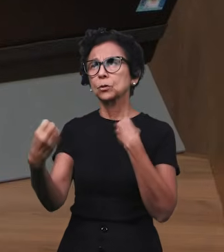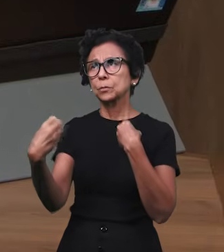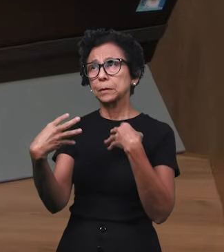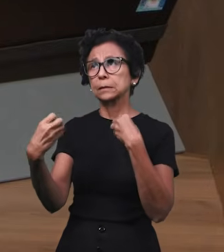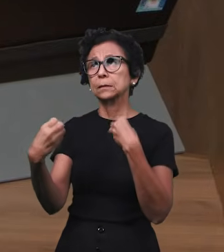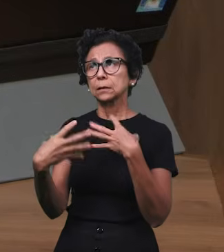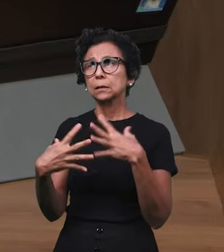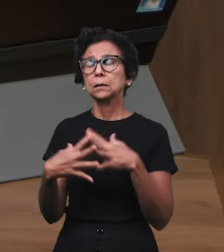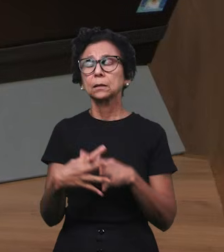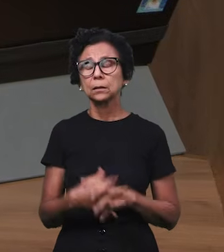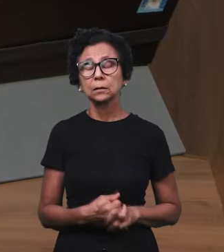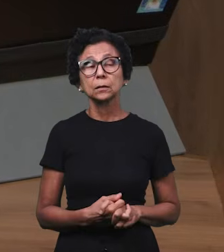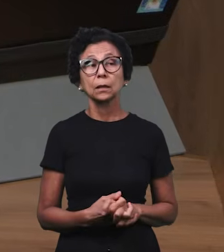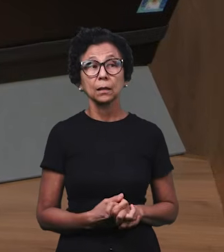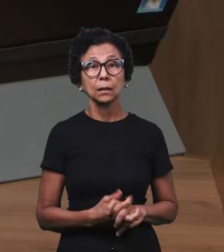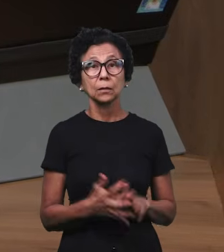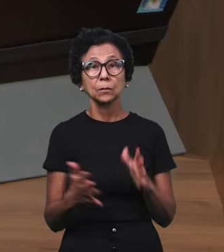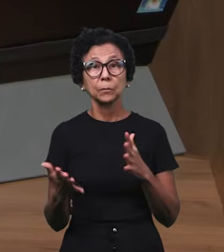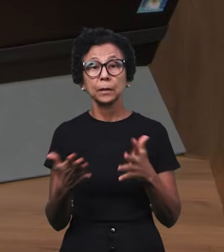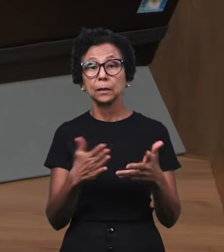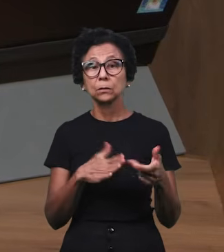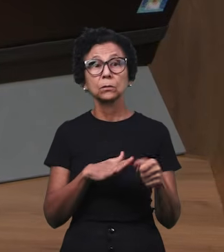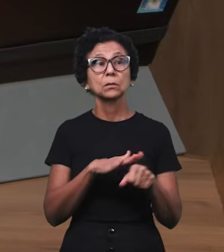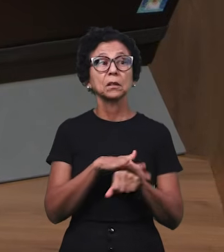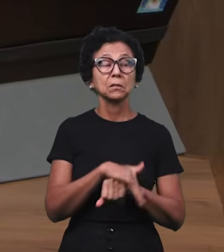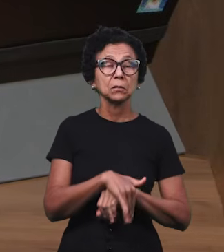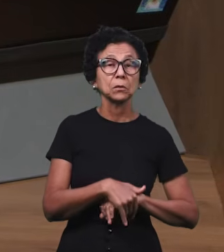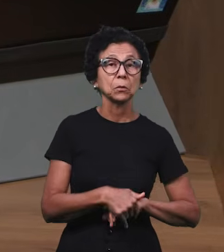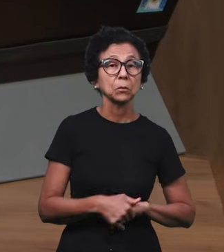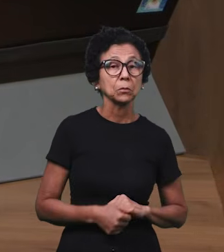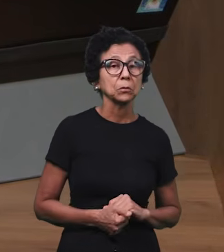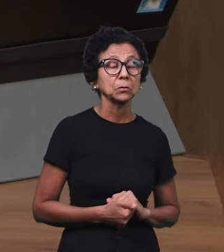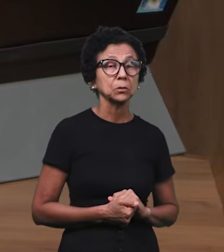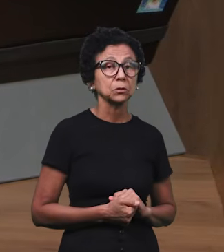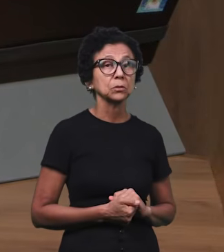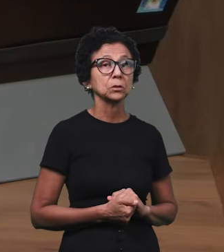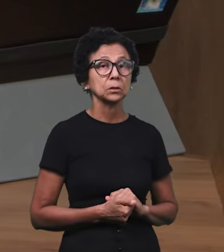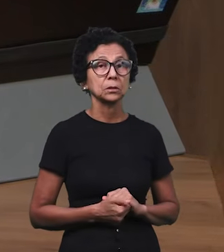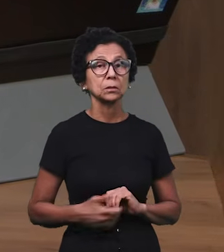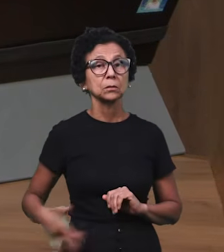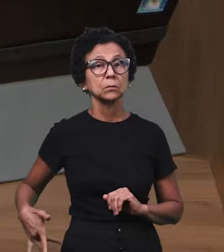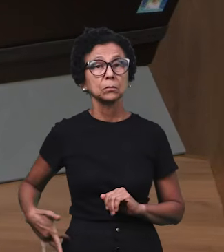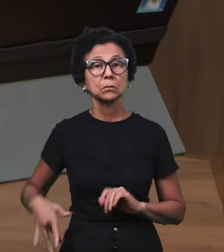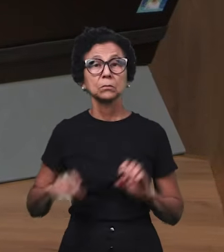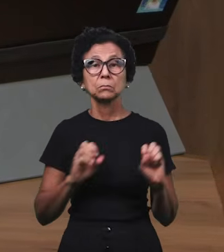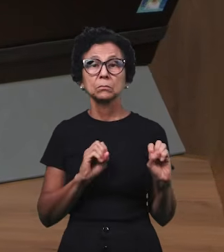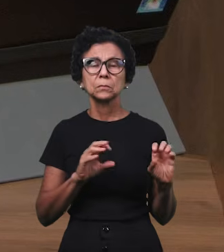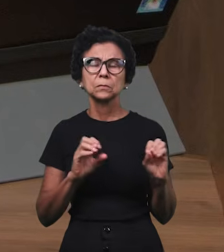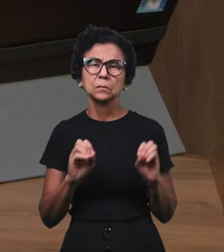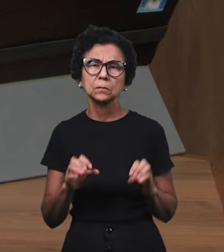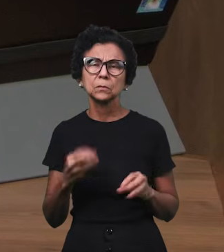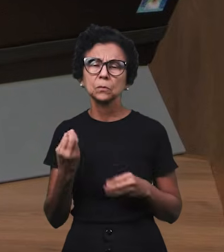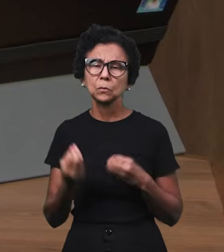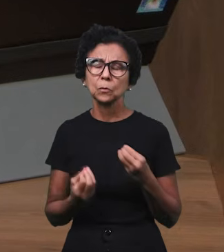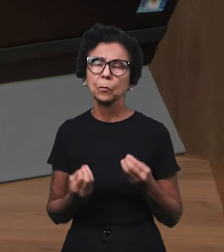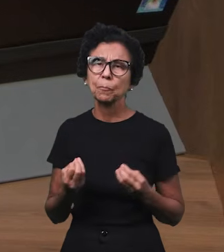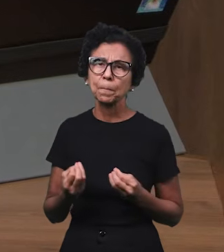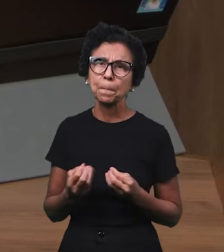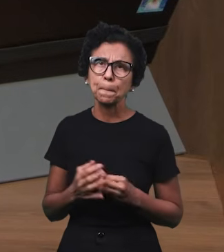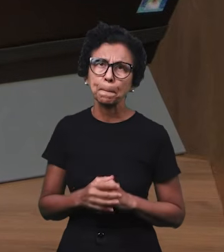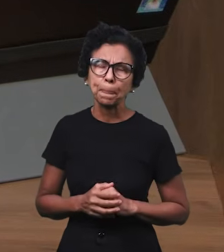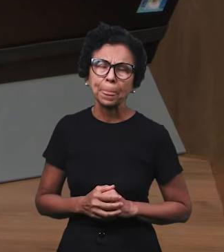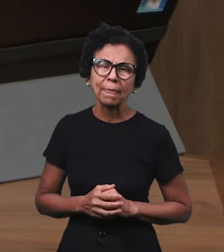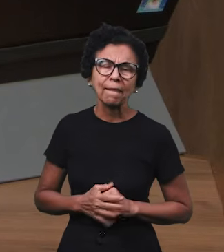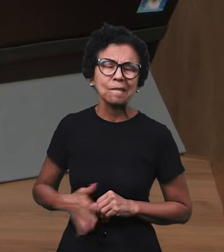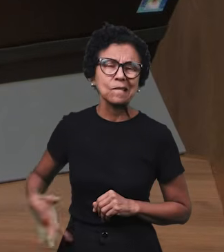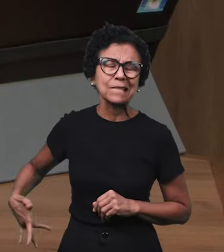que interessante, né? O período da noite e o ensinamento que os rins geram. Mas geralmente os rins, eles